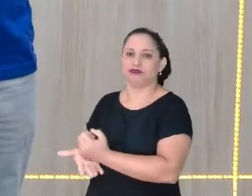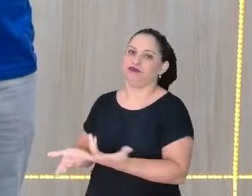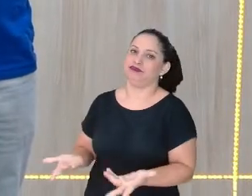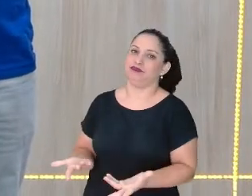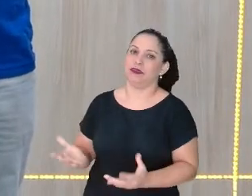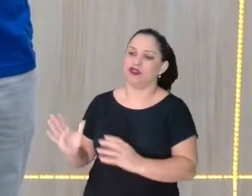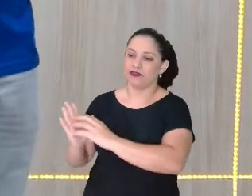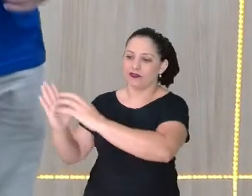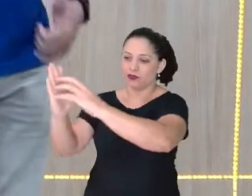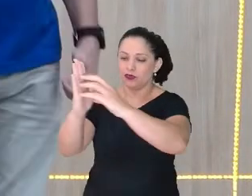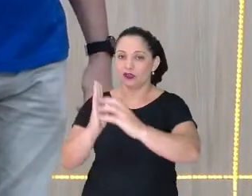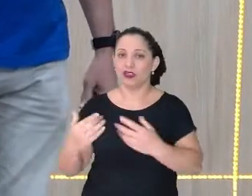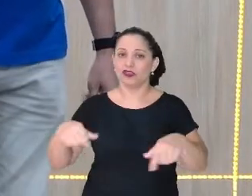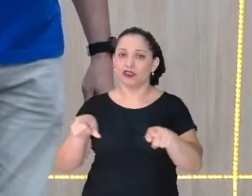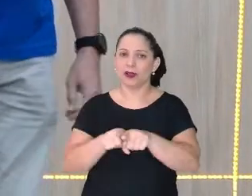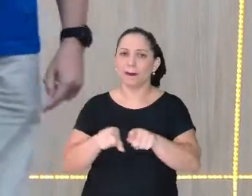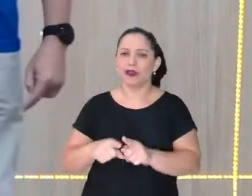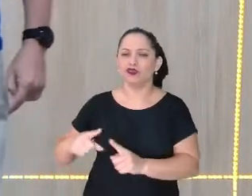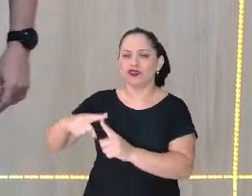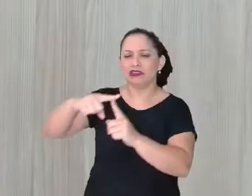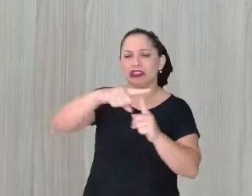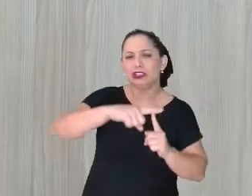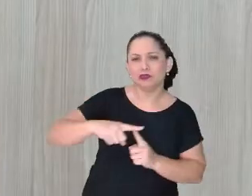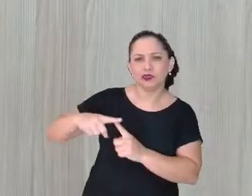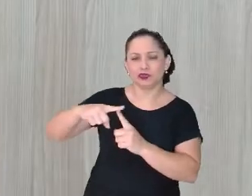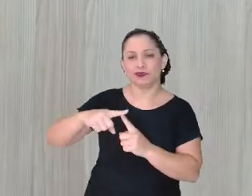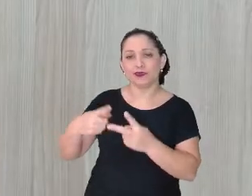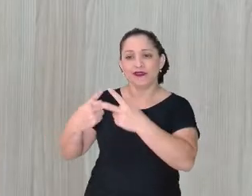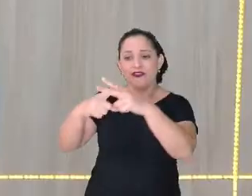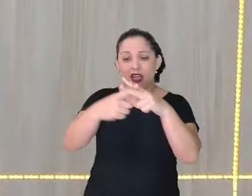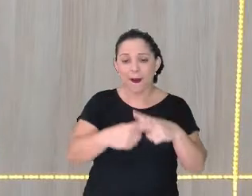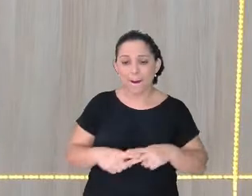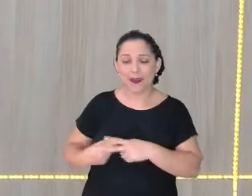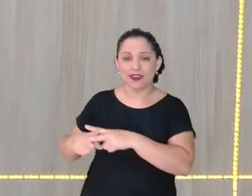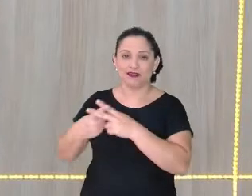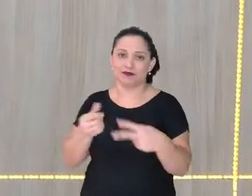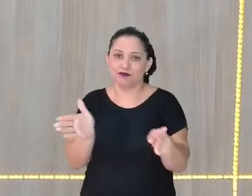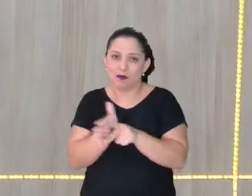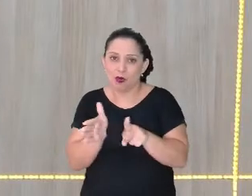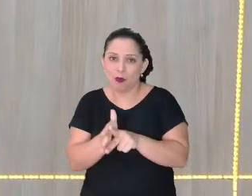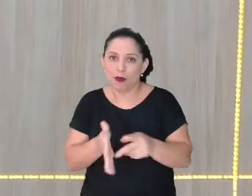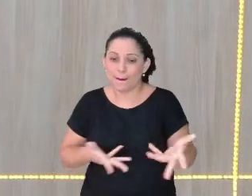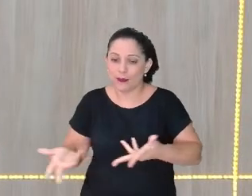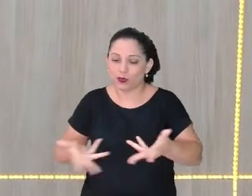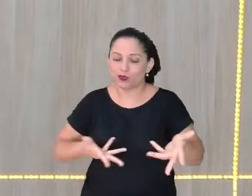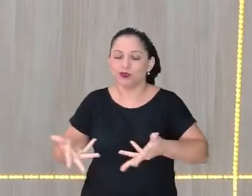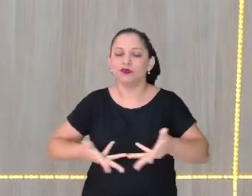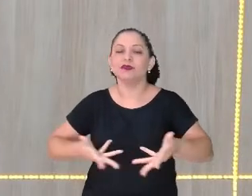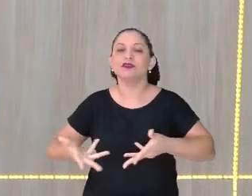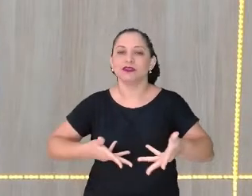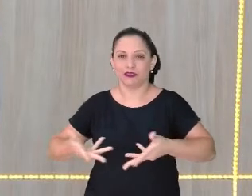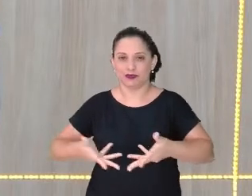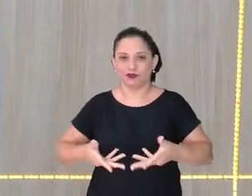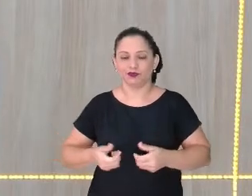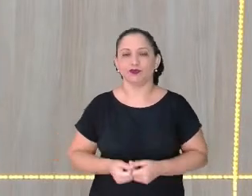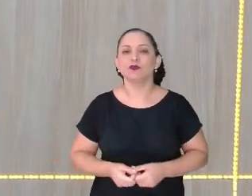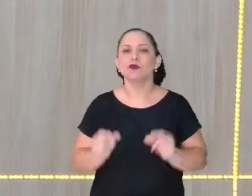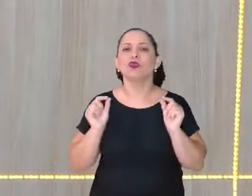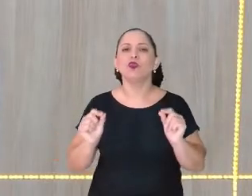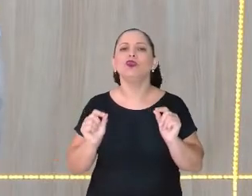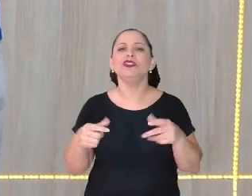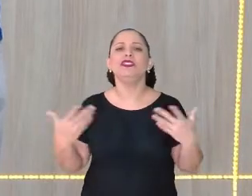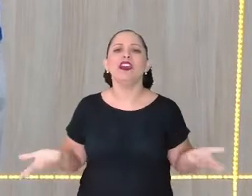aí essa ideia. Os meios também, os meios, né? As ferramentas. Os meios de produção, aí que a professora colocou, os meios são